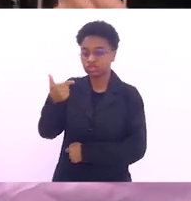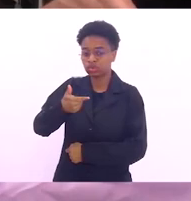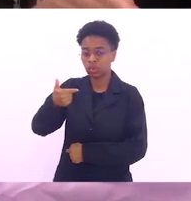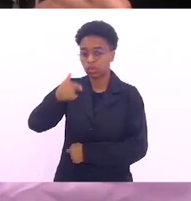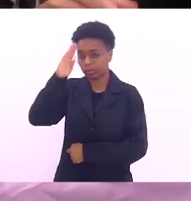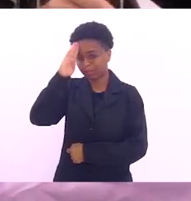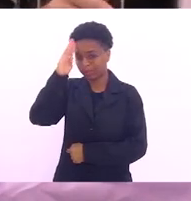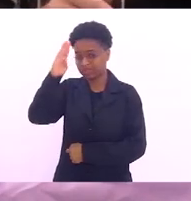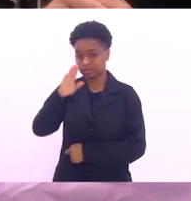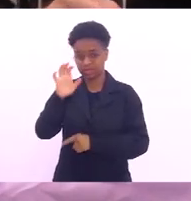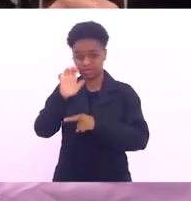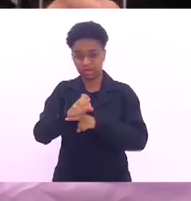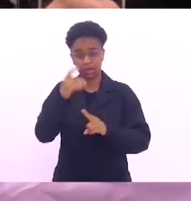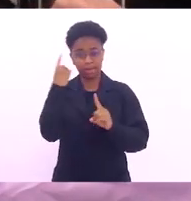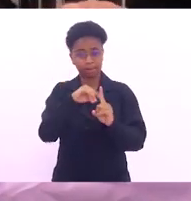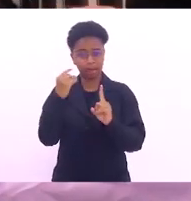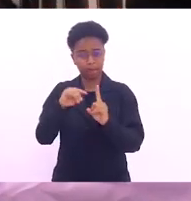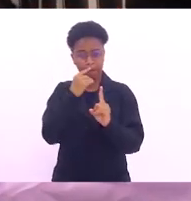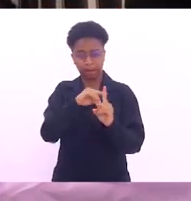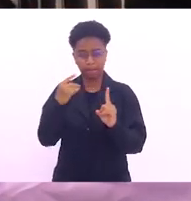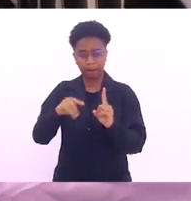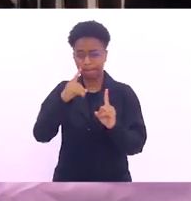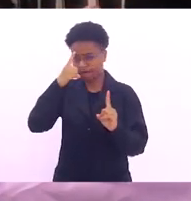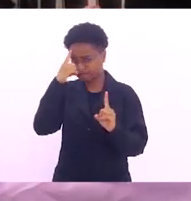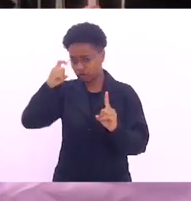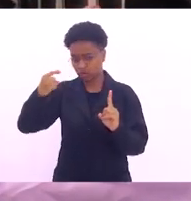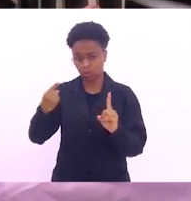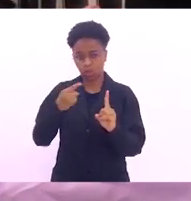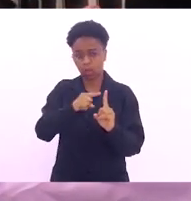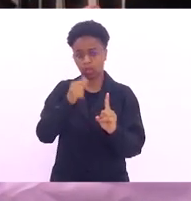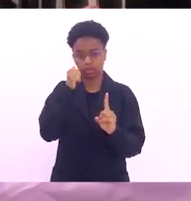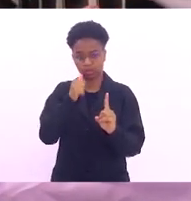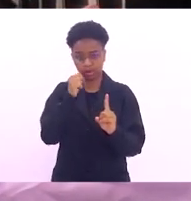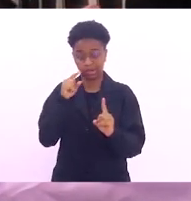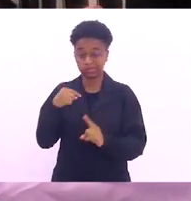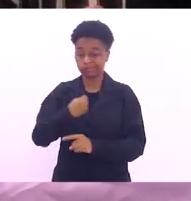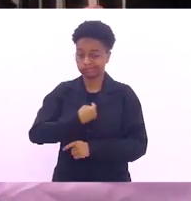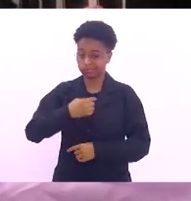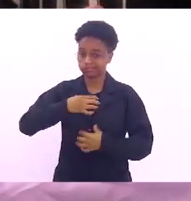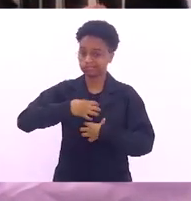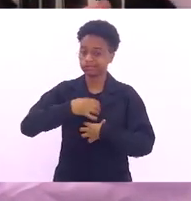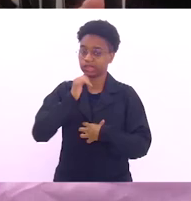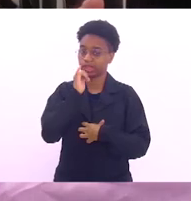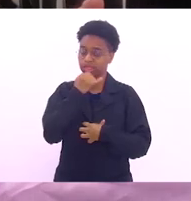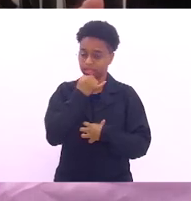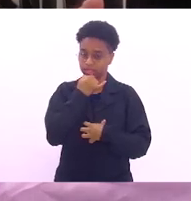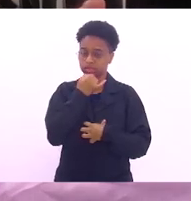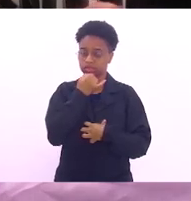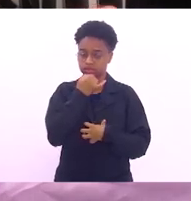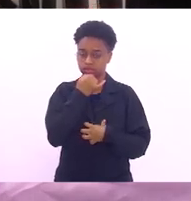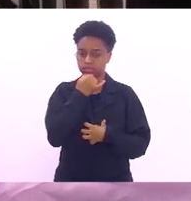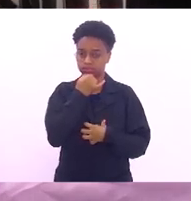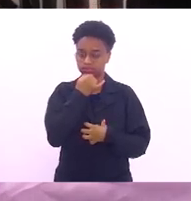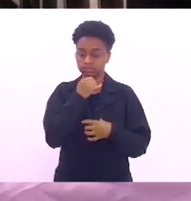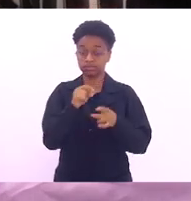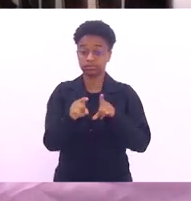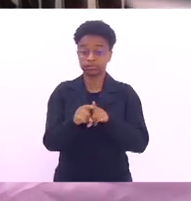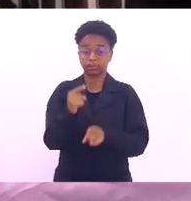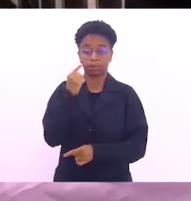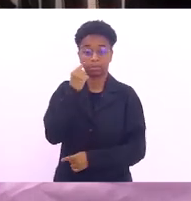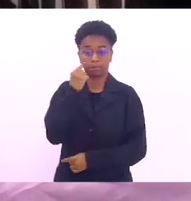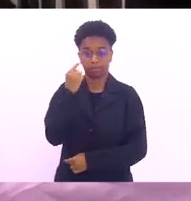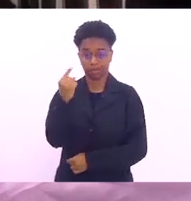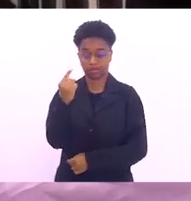ranking de maiores agressões e violências contra mulher a gente fica muito triste e pense